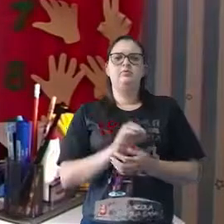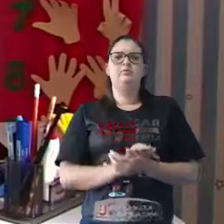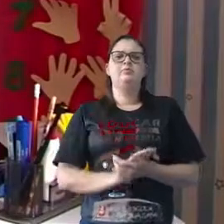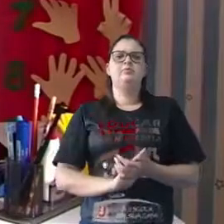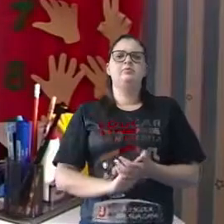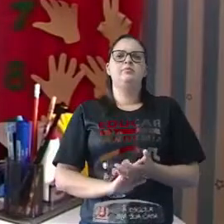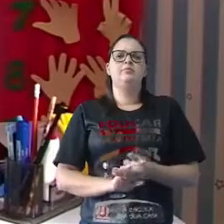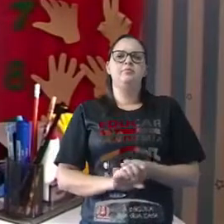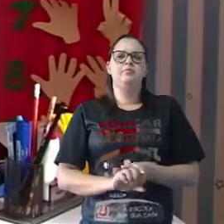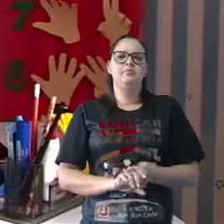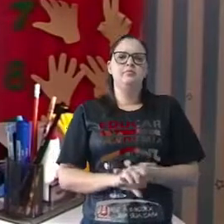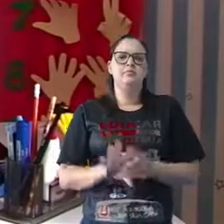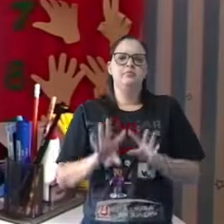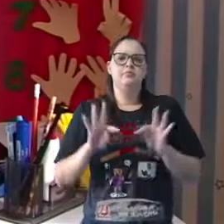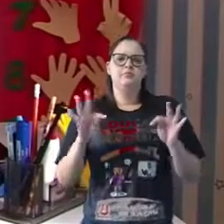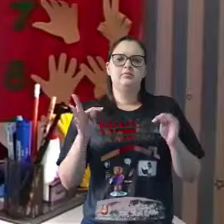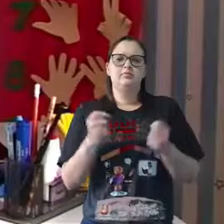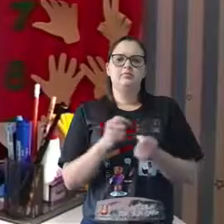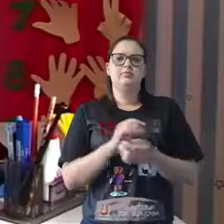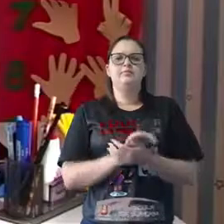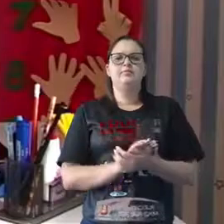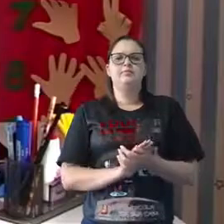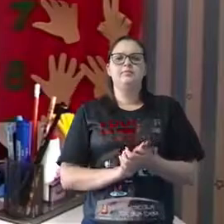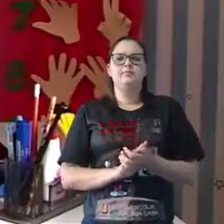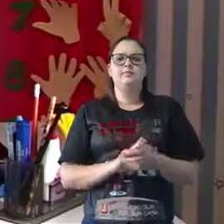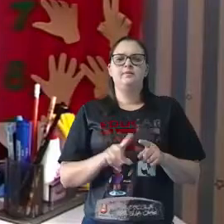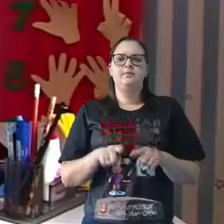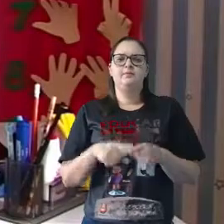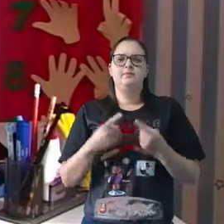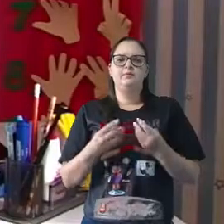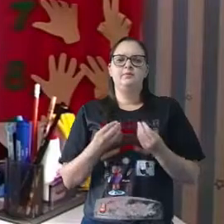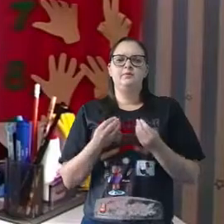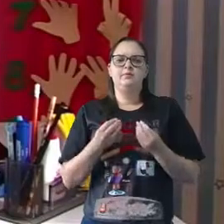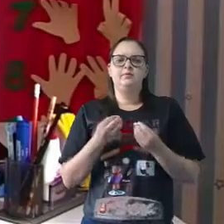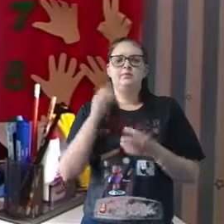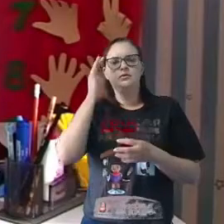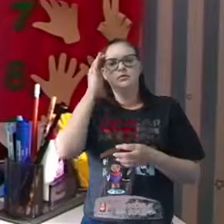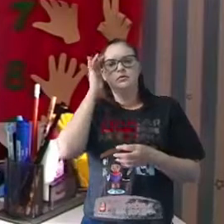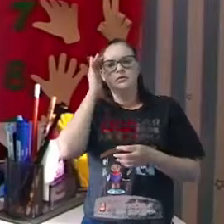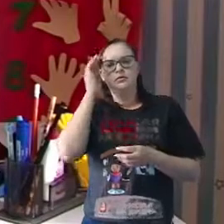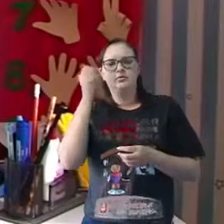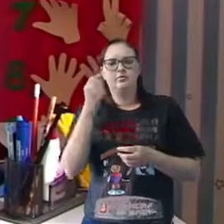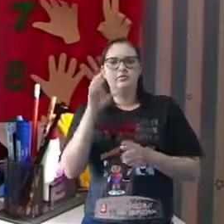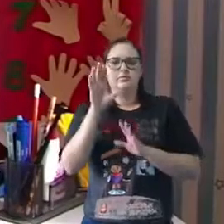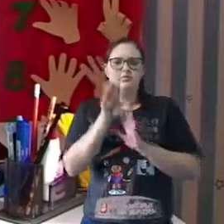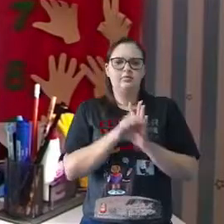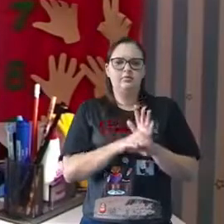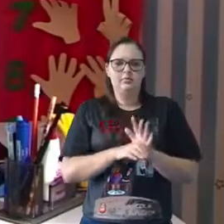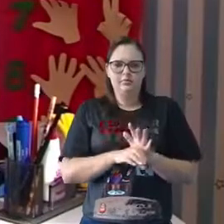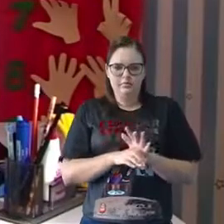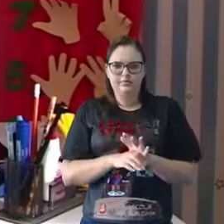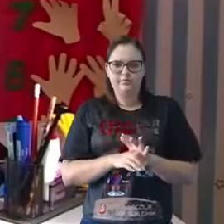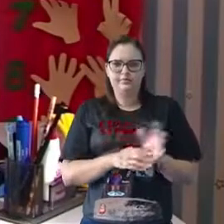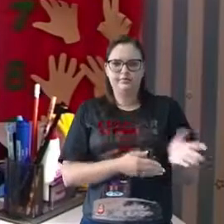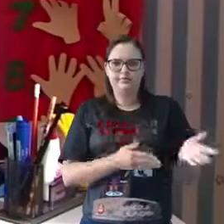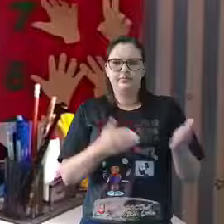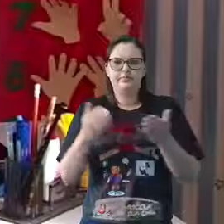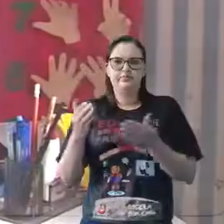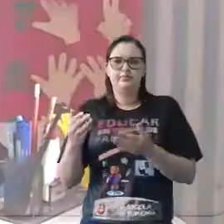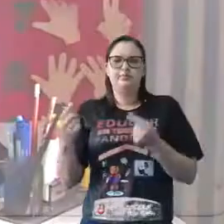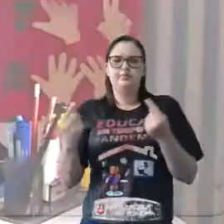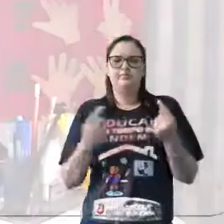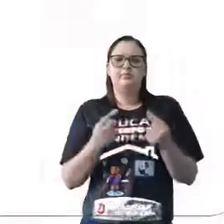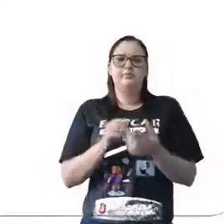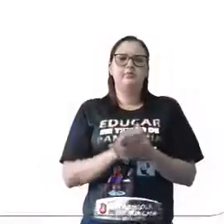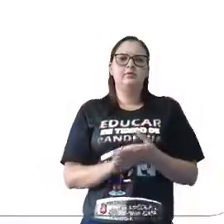funcionamento do corpo como um todo. Mas aí vamos entender um pouco melhor sobre esse assunto. Eu trouxe para vocês aqui a